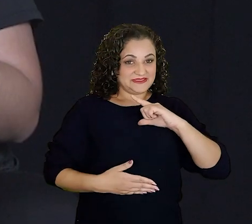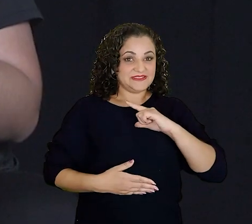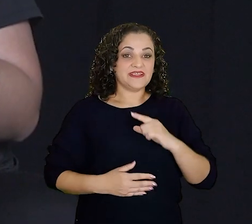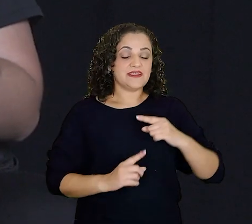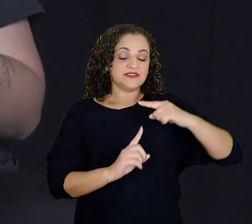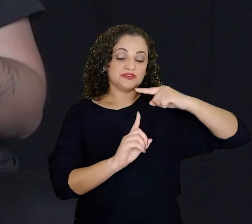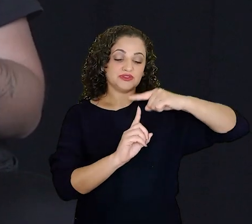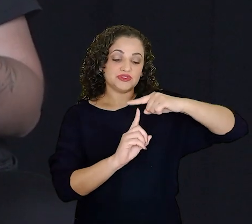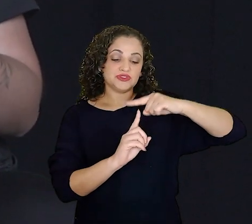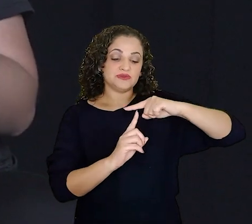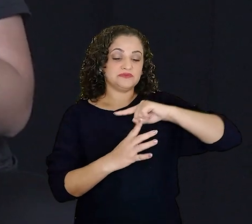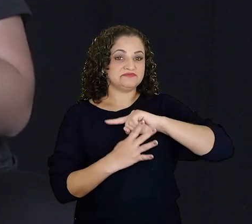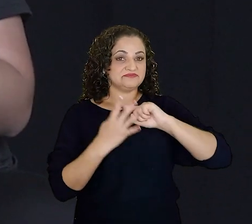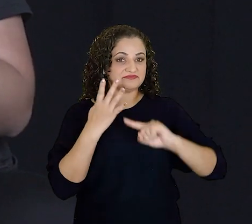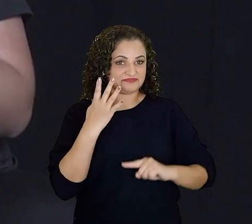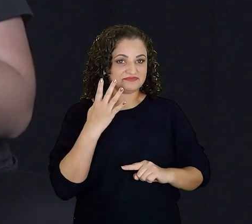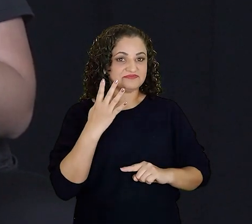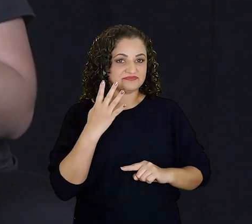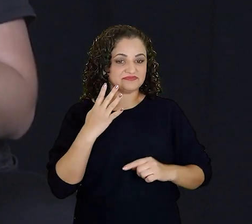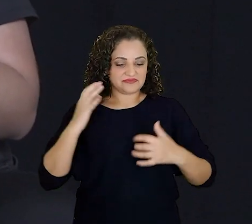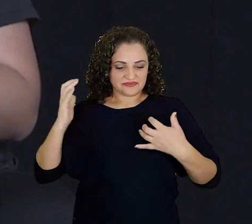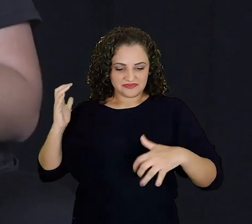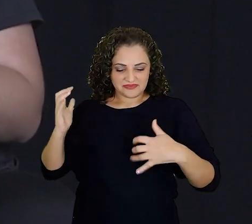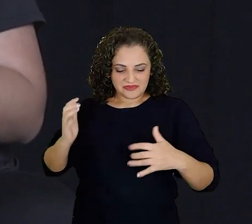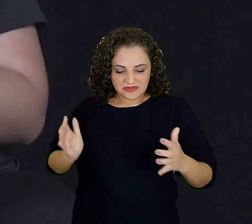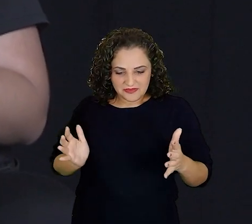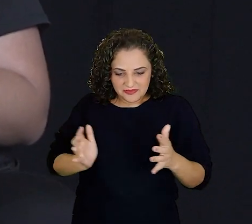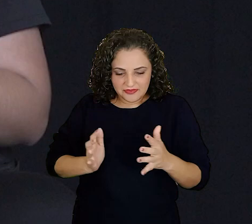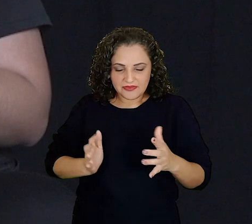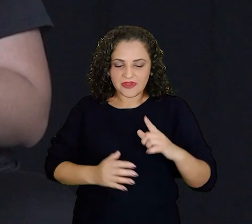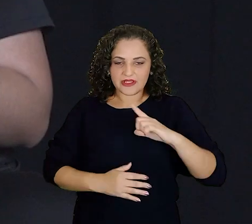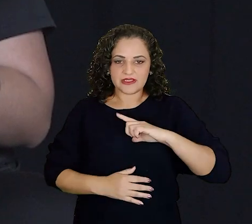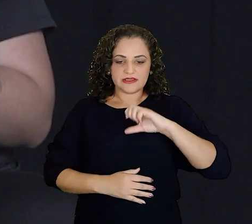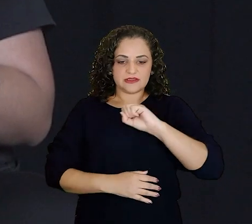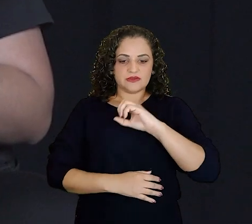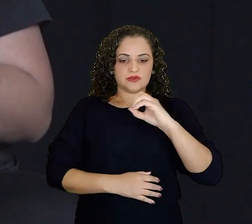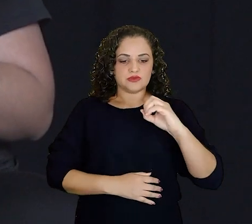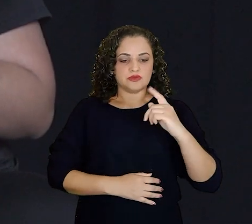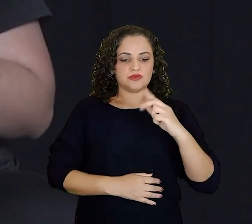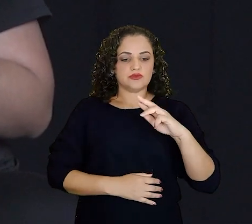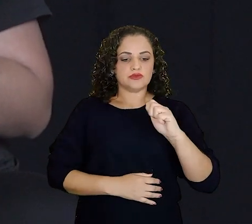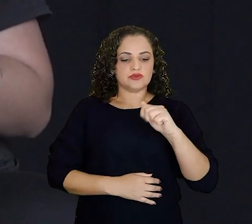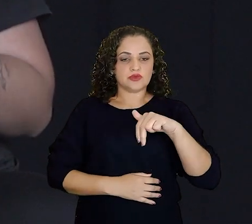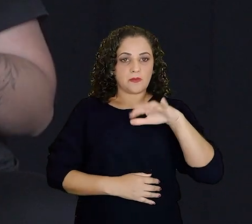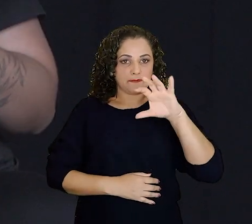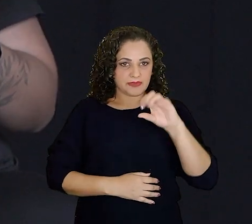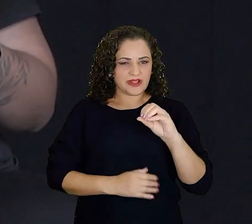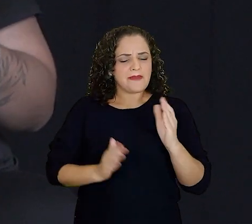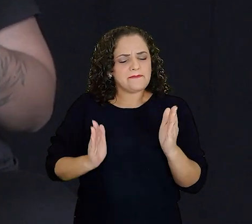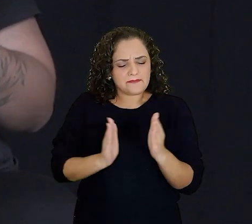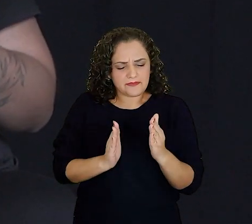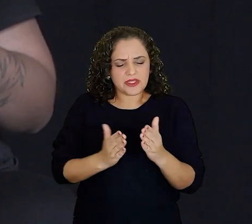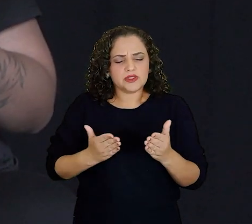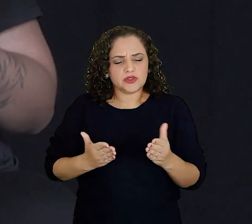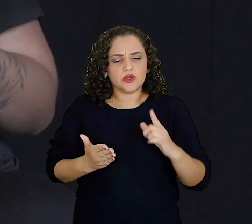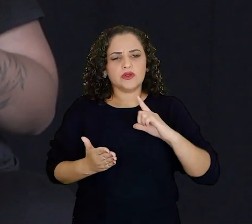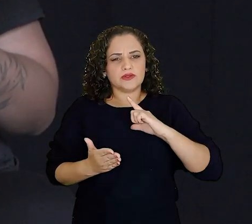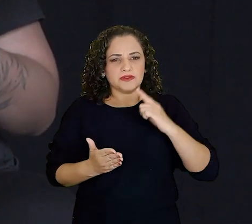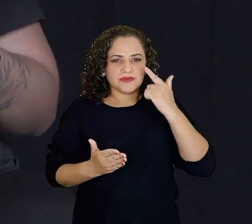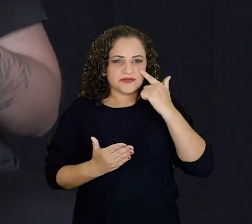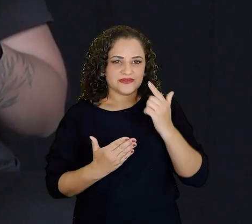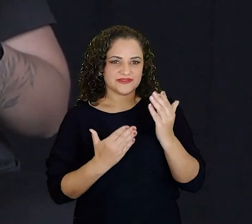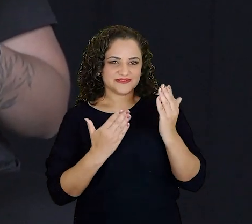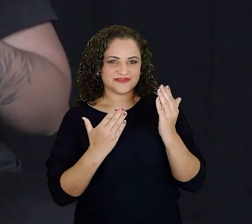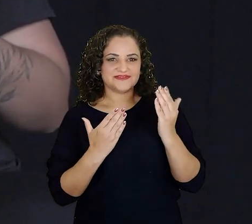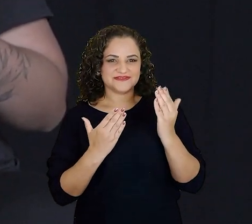Bom, existem 4 tipos de ukulele. Nós temos o ukulele soprano, que é um pouco menor que esse aqui,